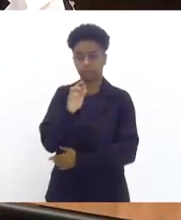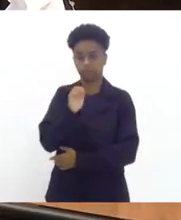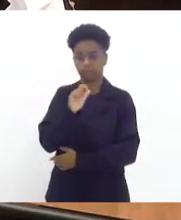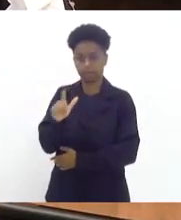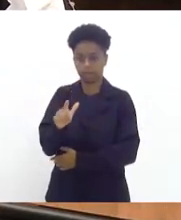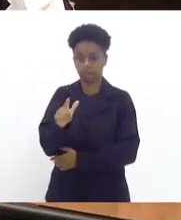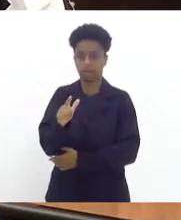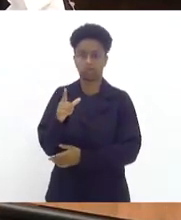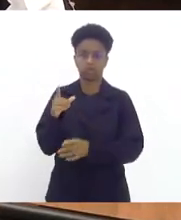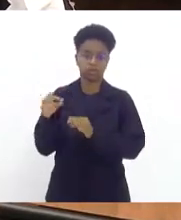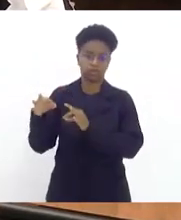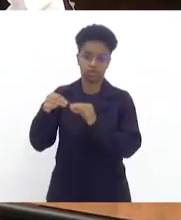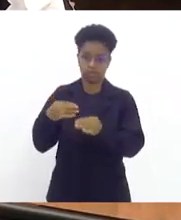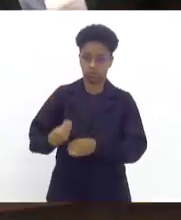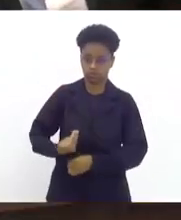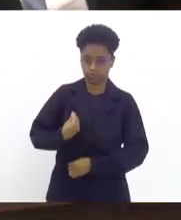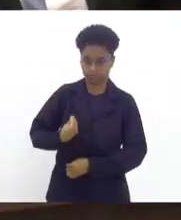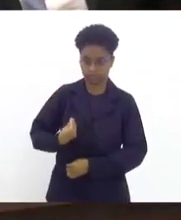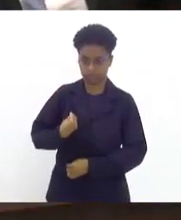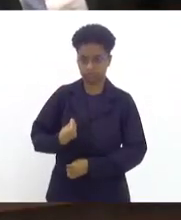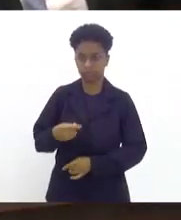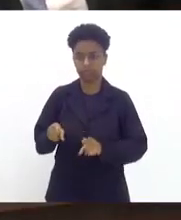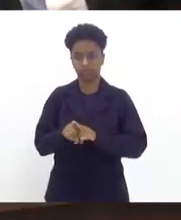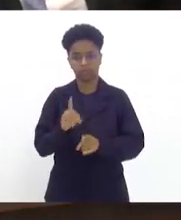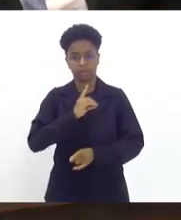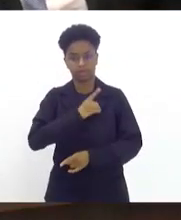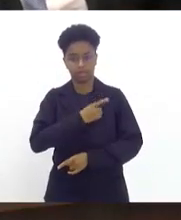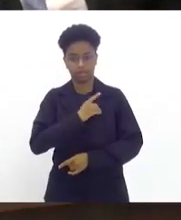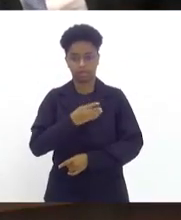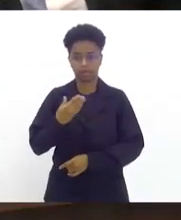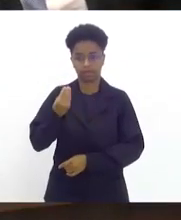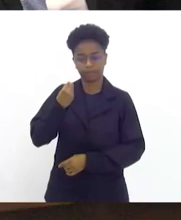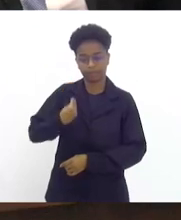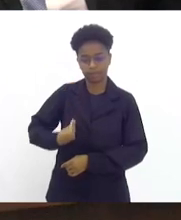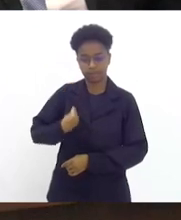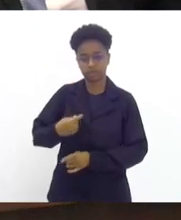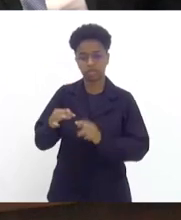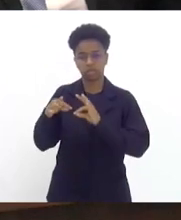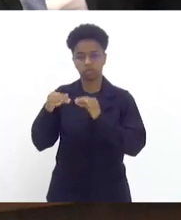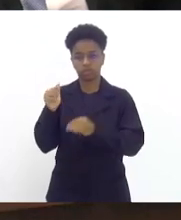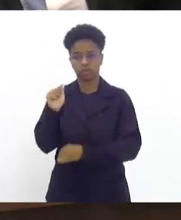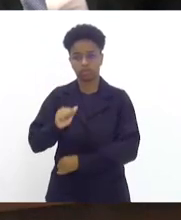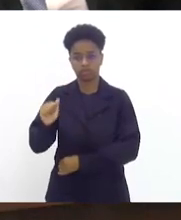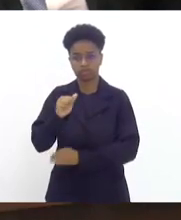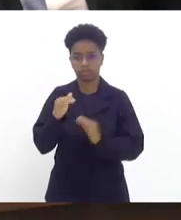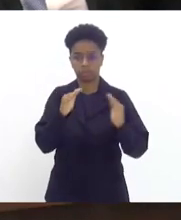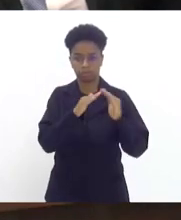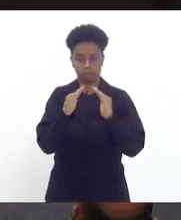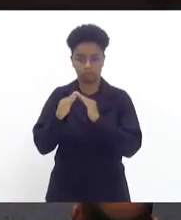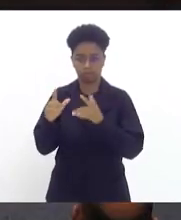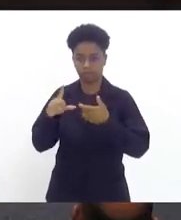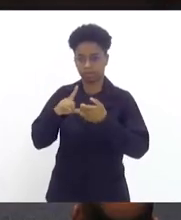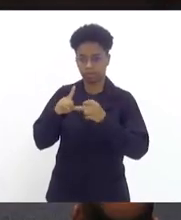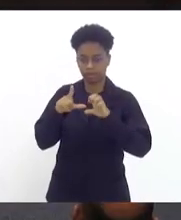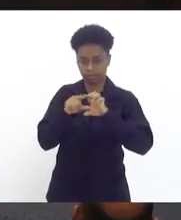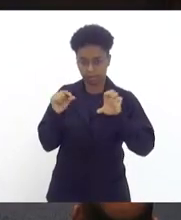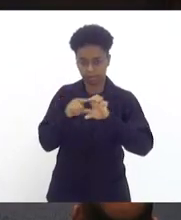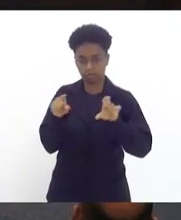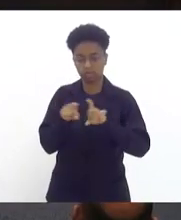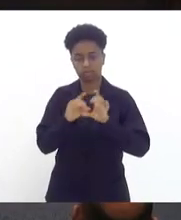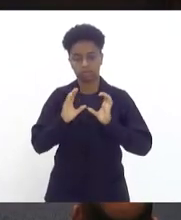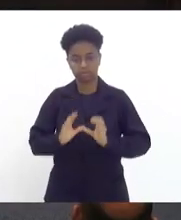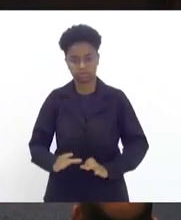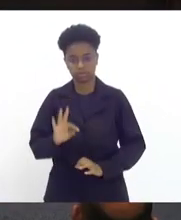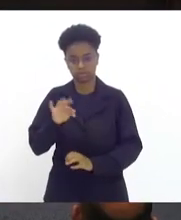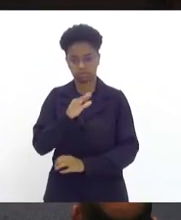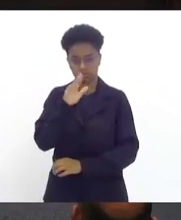doutorito Obrigado Doutor pela presença todos os delegados aqui presentes todas as associações de moradores empreendedores e é todo cidadão da